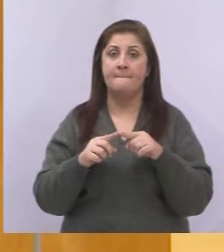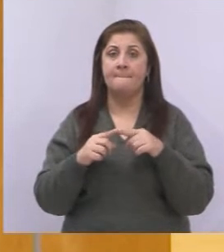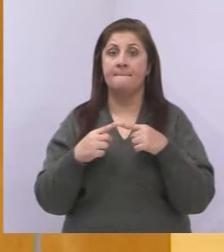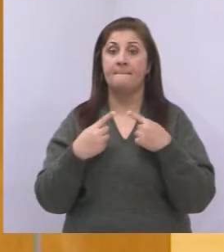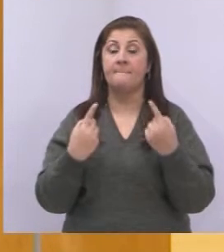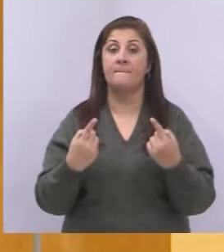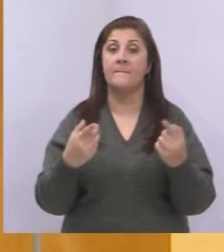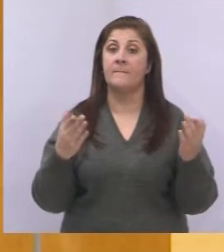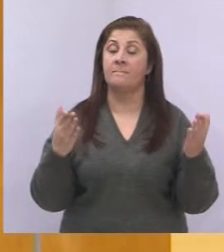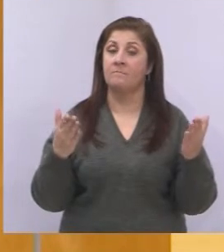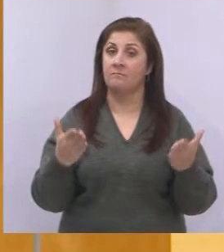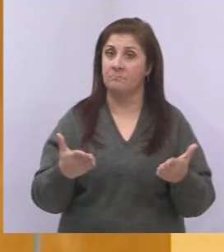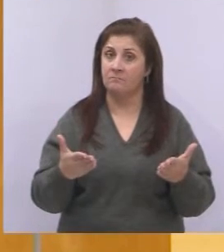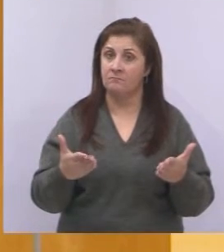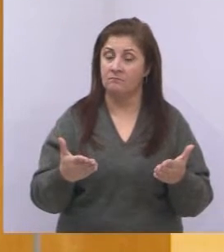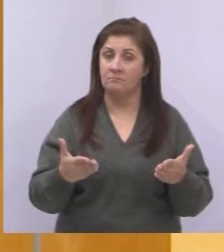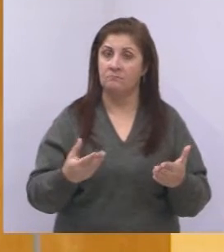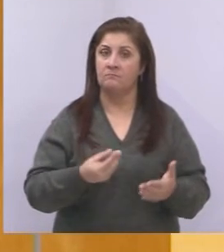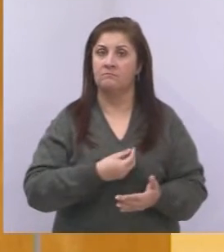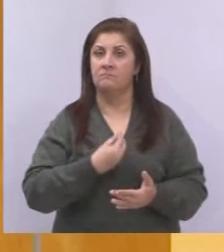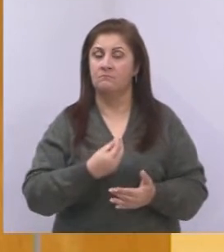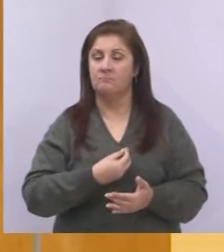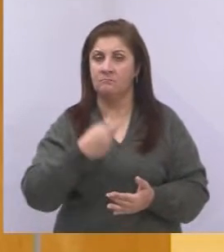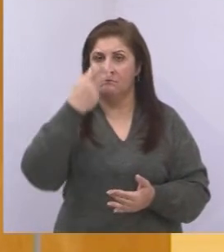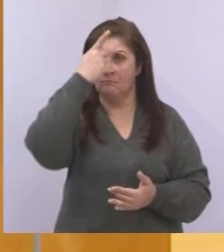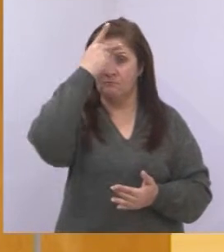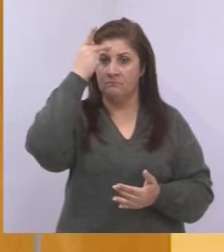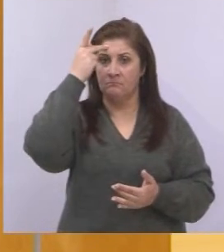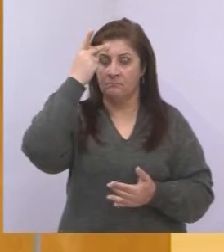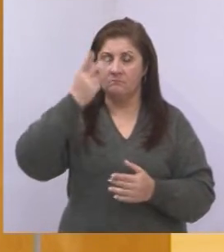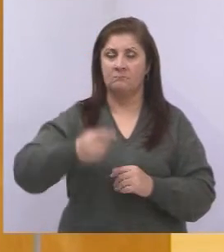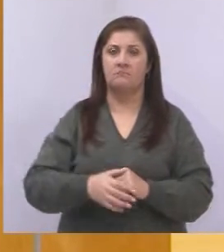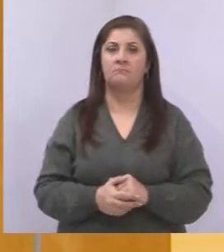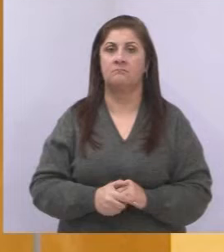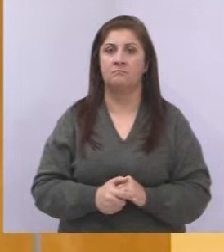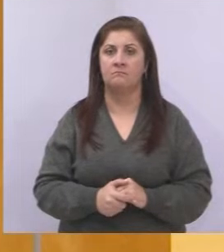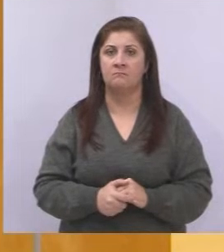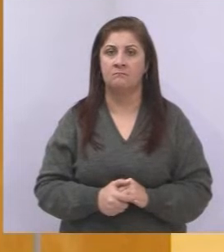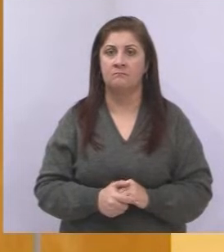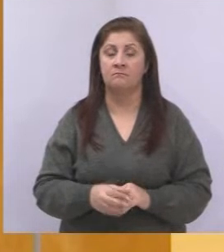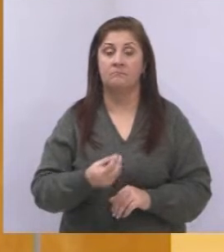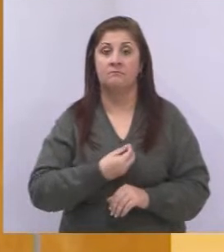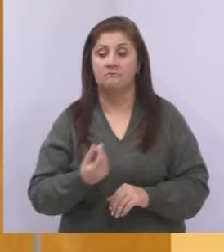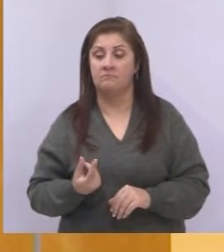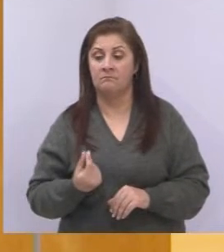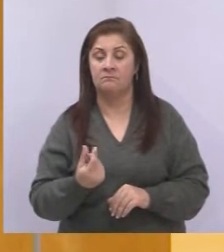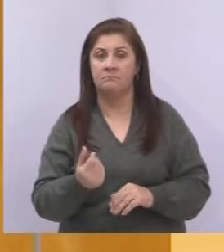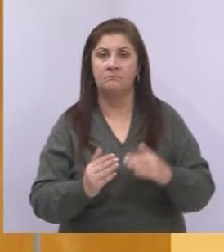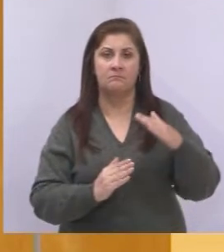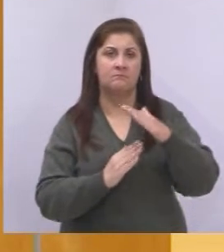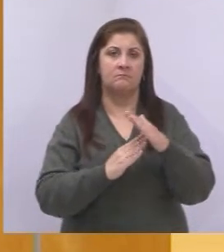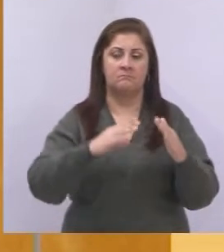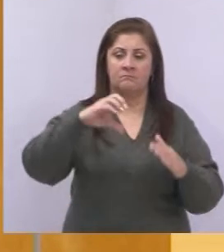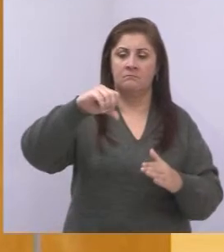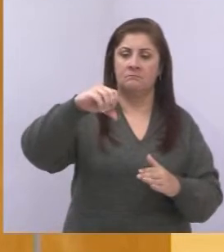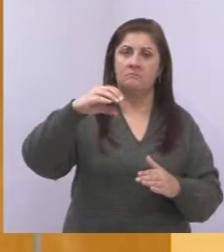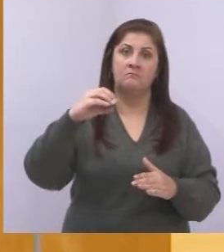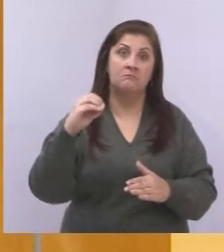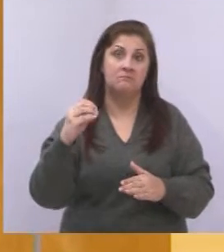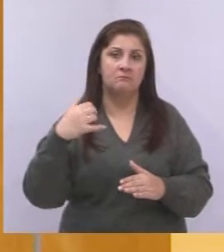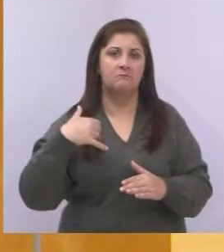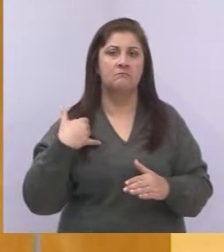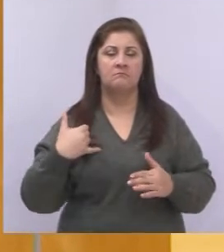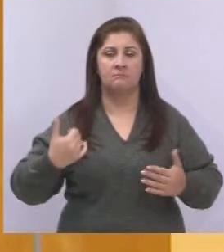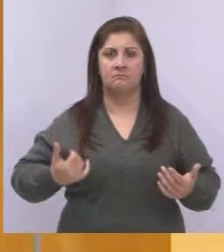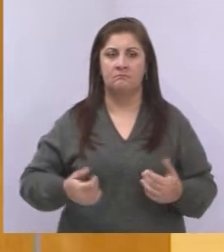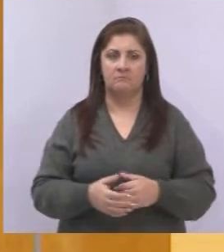a qualidade das pessoas, com pessoas vivendo até 90, 90 e